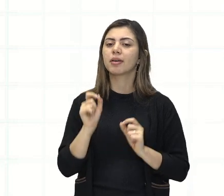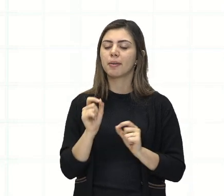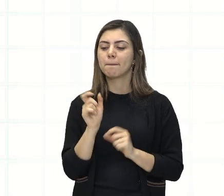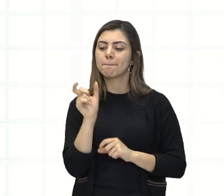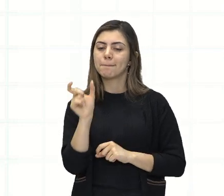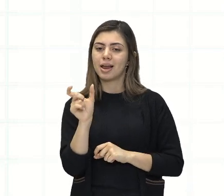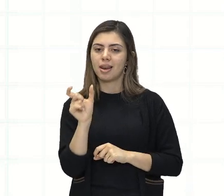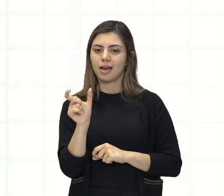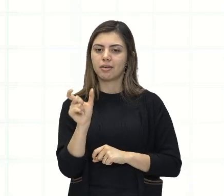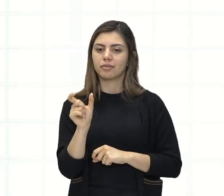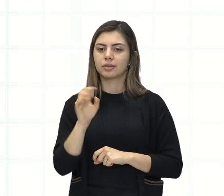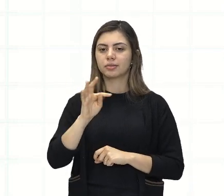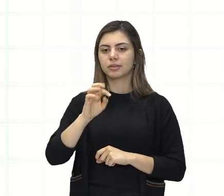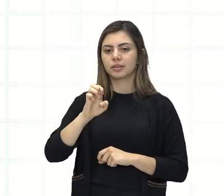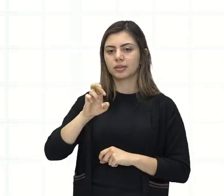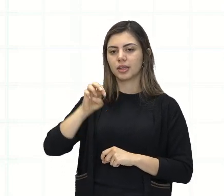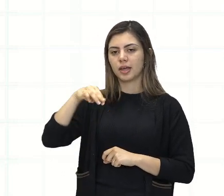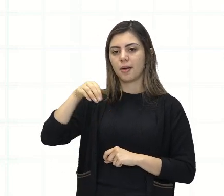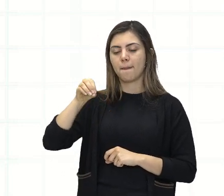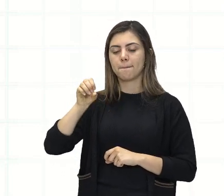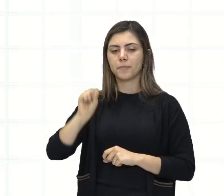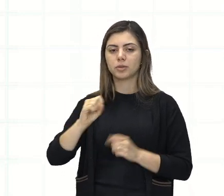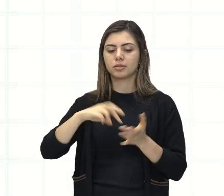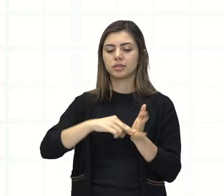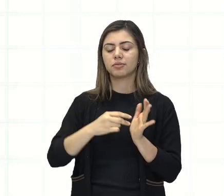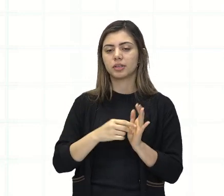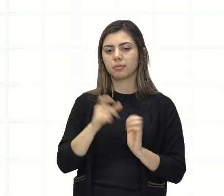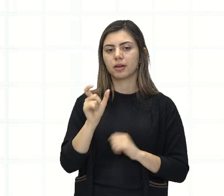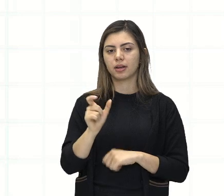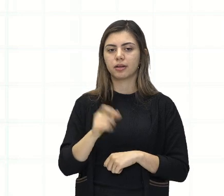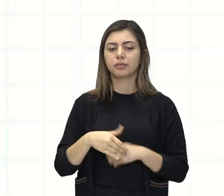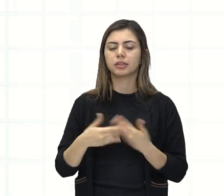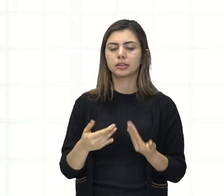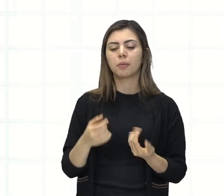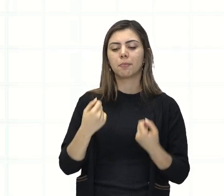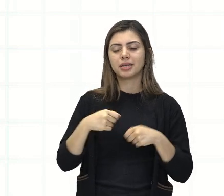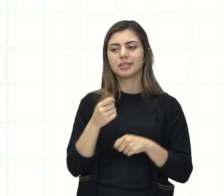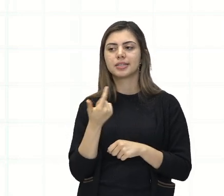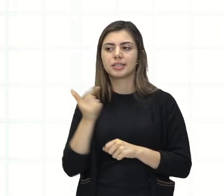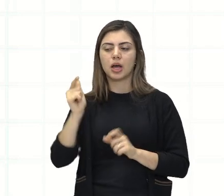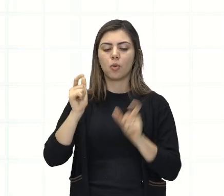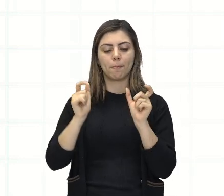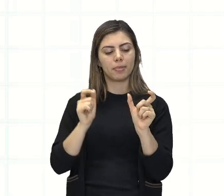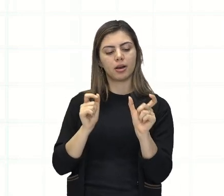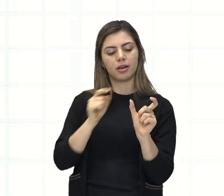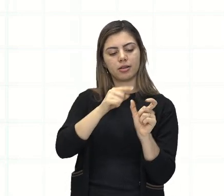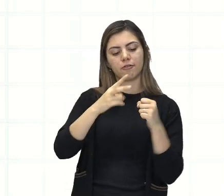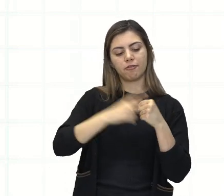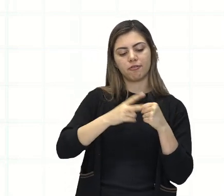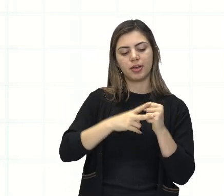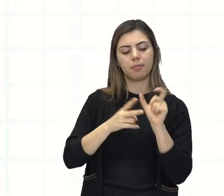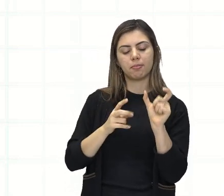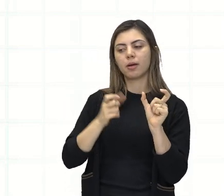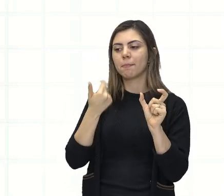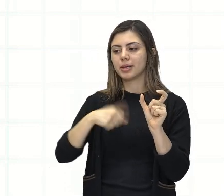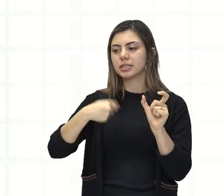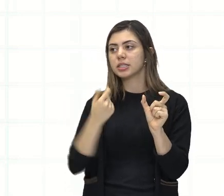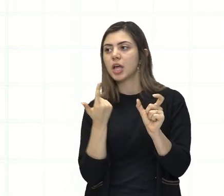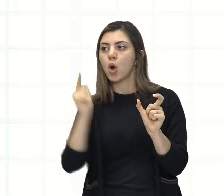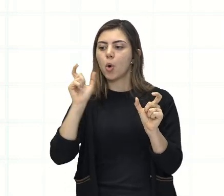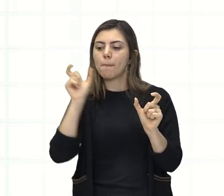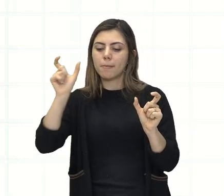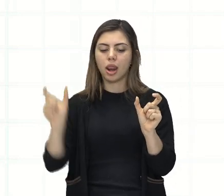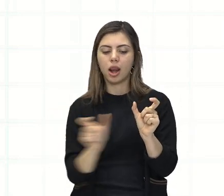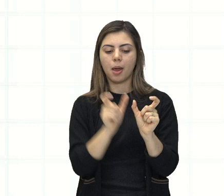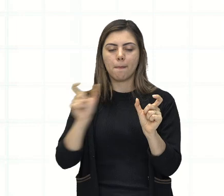palavras, tá? Outras palavras que vão ajudar a entender a ação do verbo em relação ao